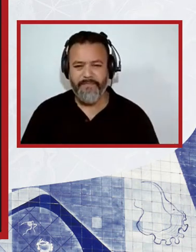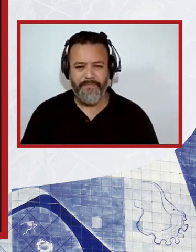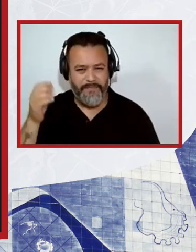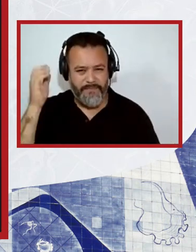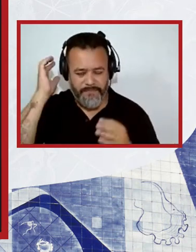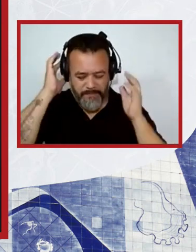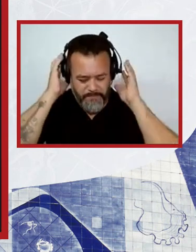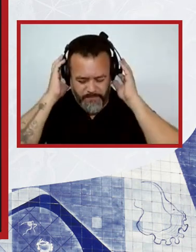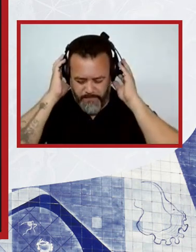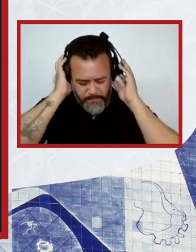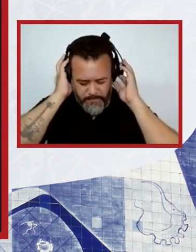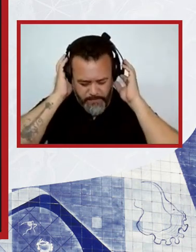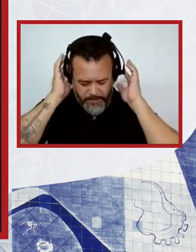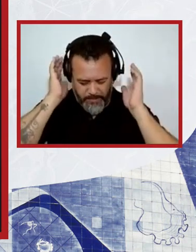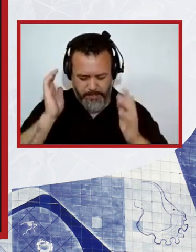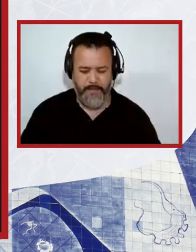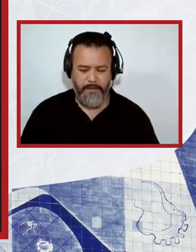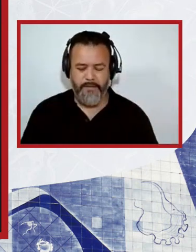bom,